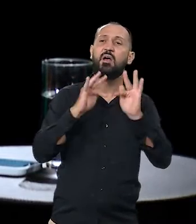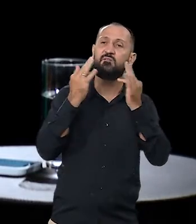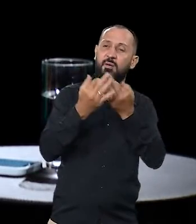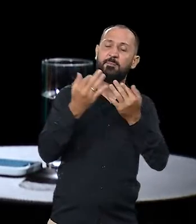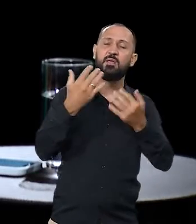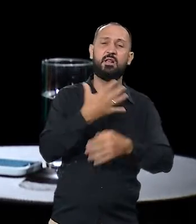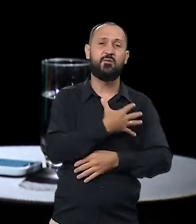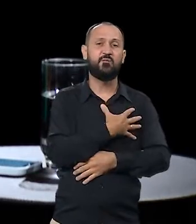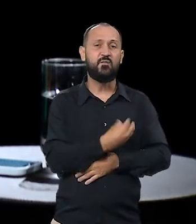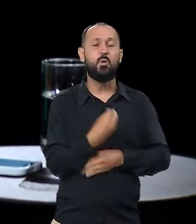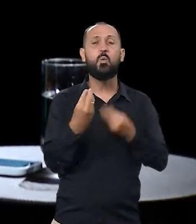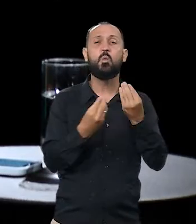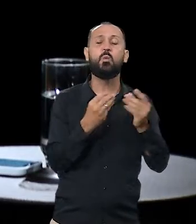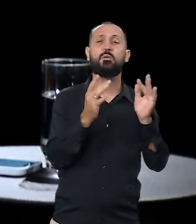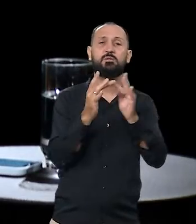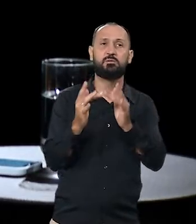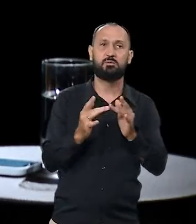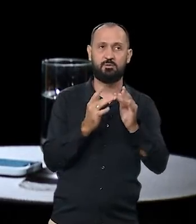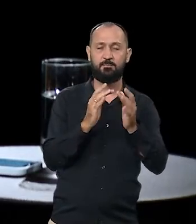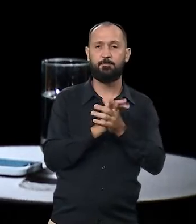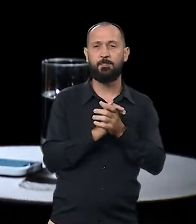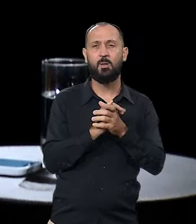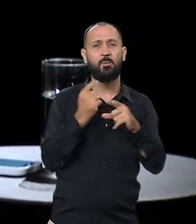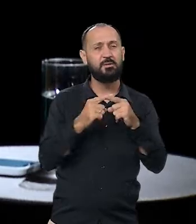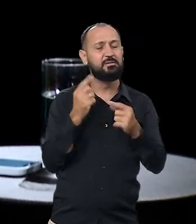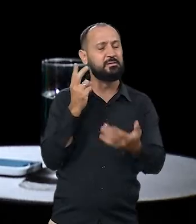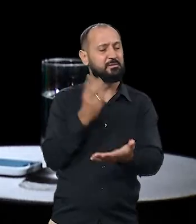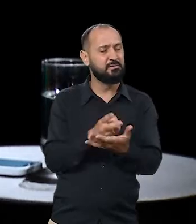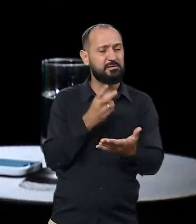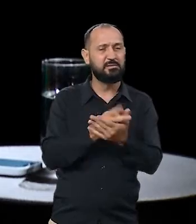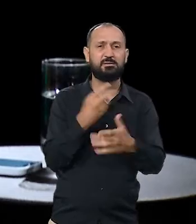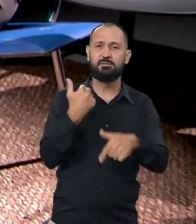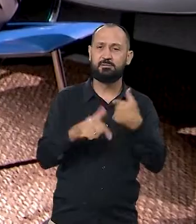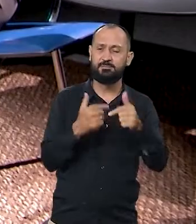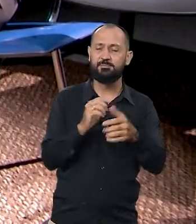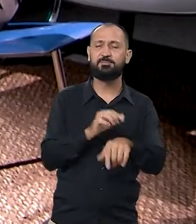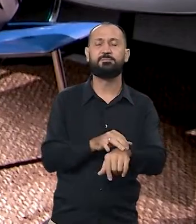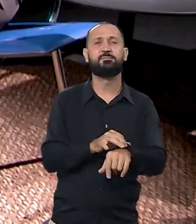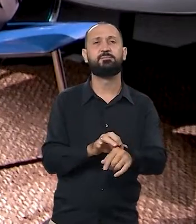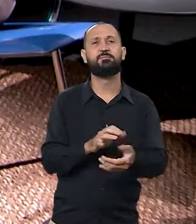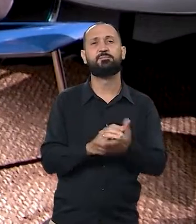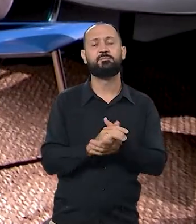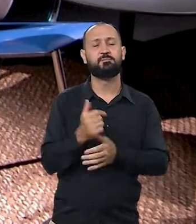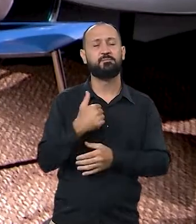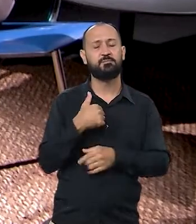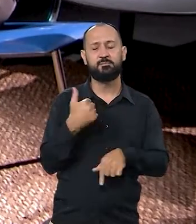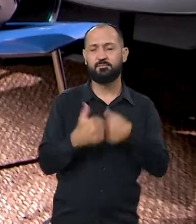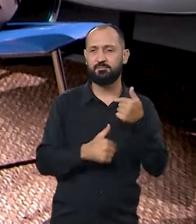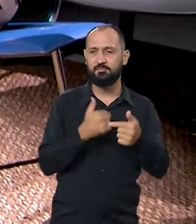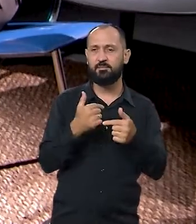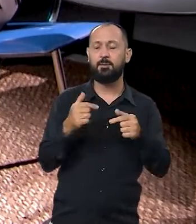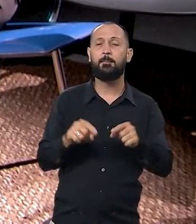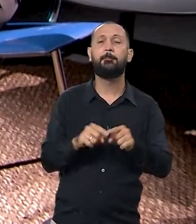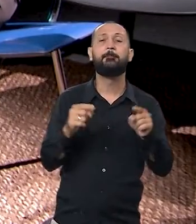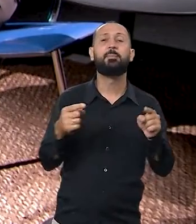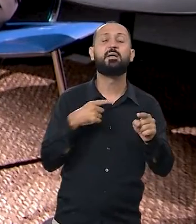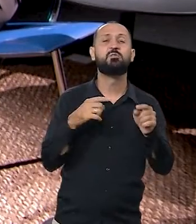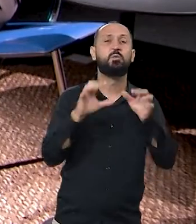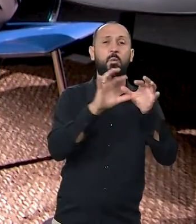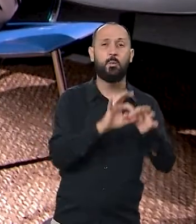profissional do senhor, como é que ficou a família, os filhos, como é que era essa convivência? Porque o senhor sempre trabalhou muito, né? Sempre se dedicou.